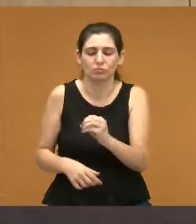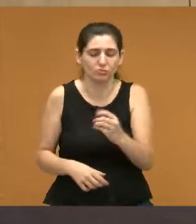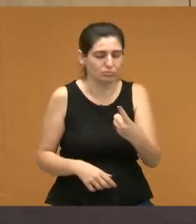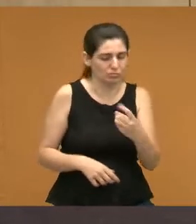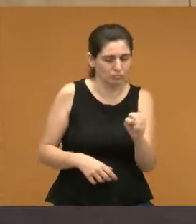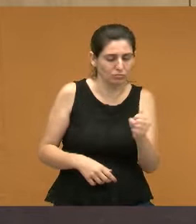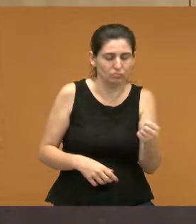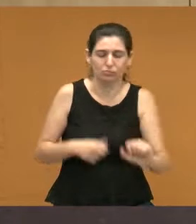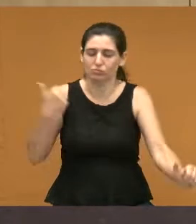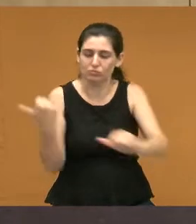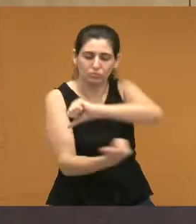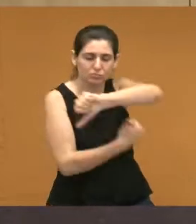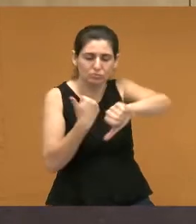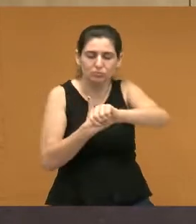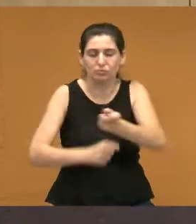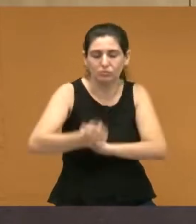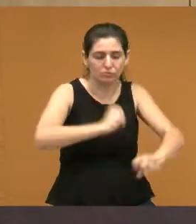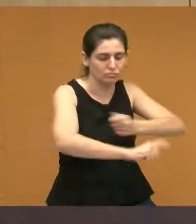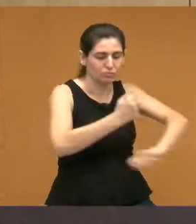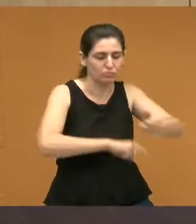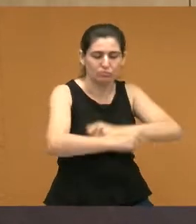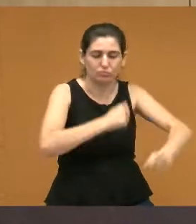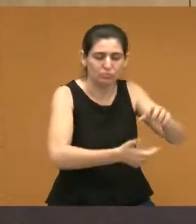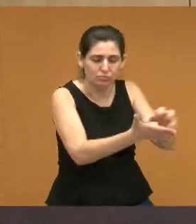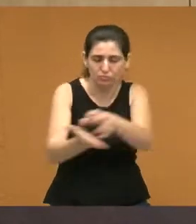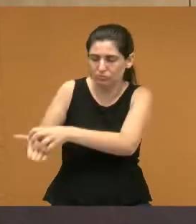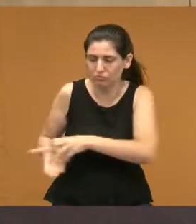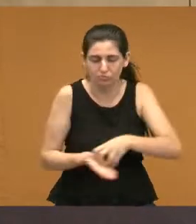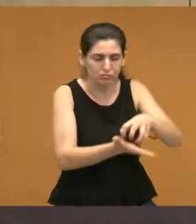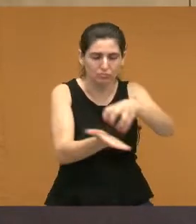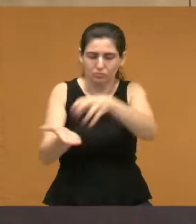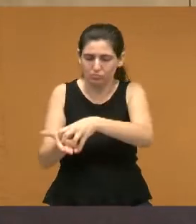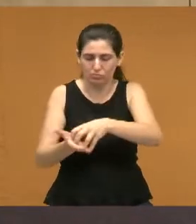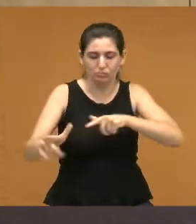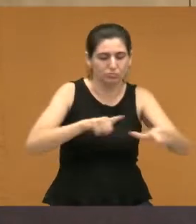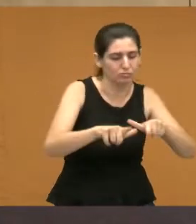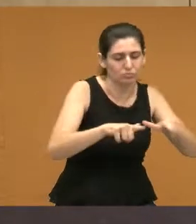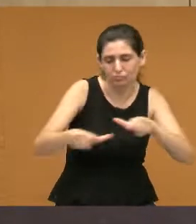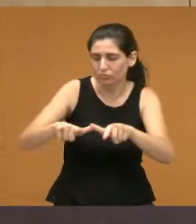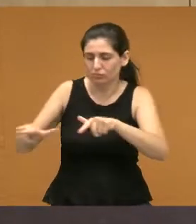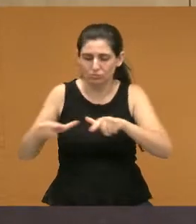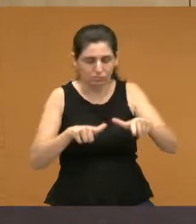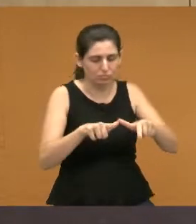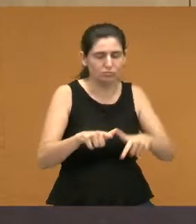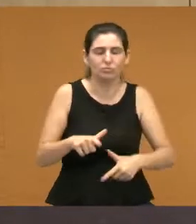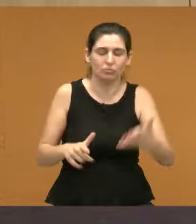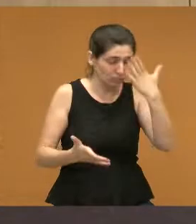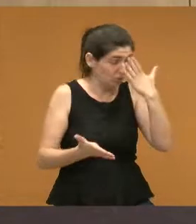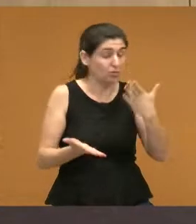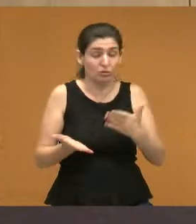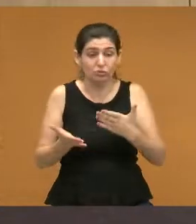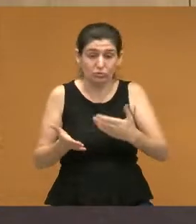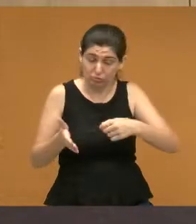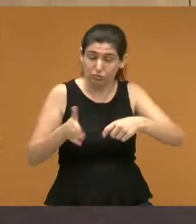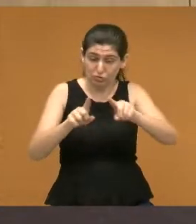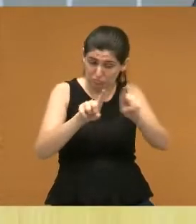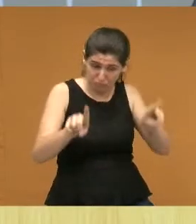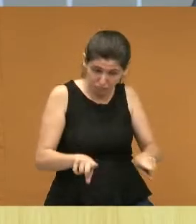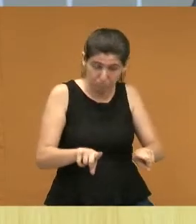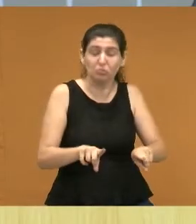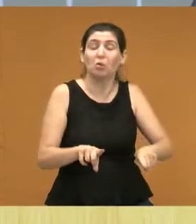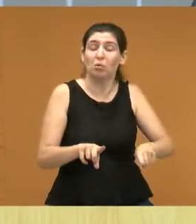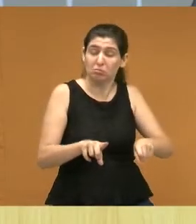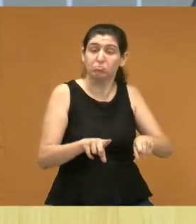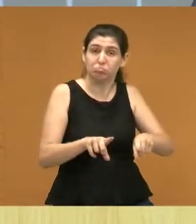a estrutura administrativa, os cargos de provimento em comissão, cargos de confiança privativos de servidor